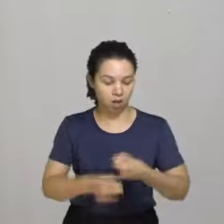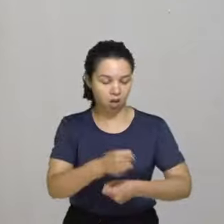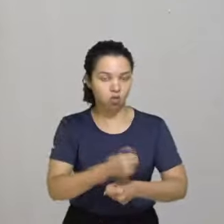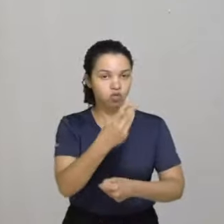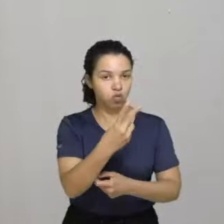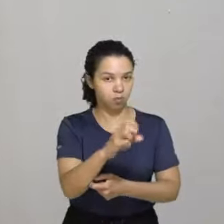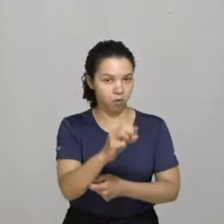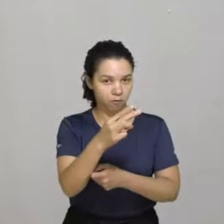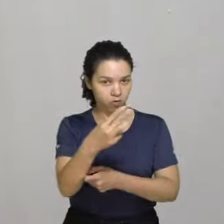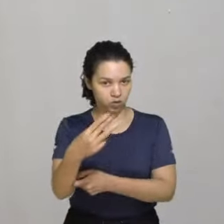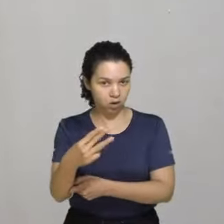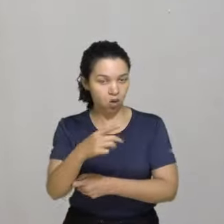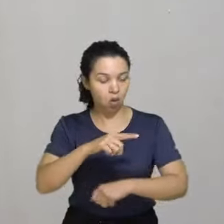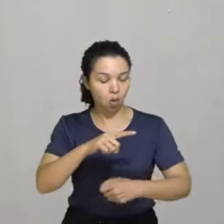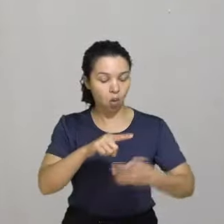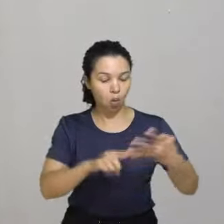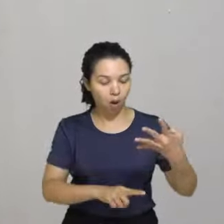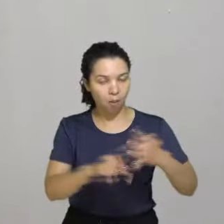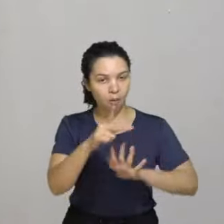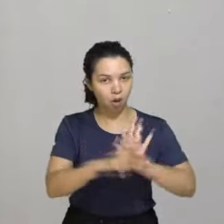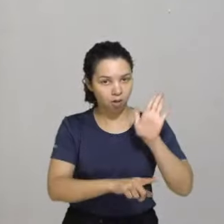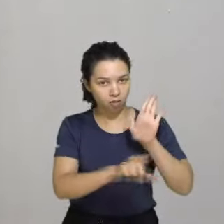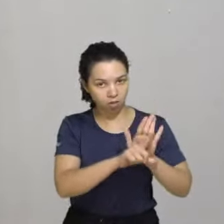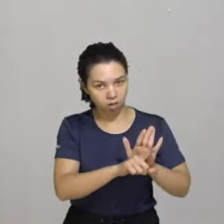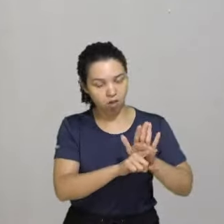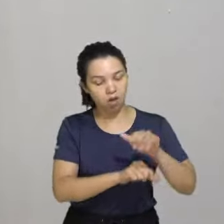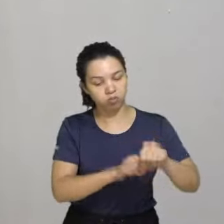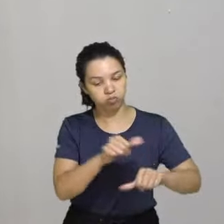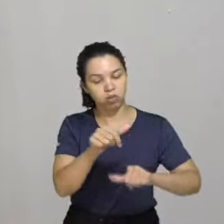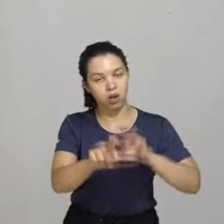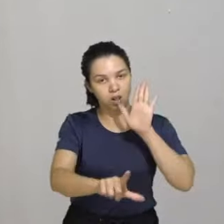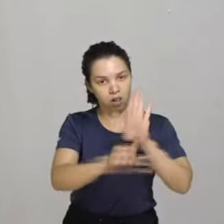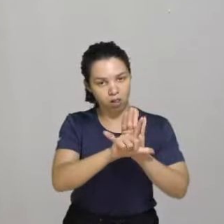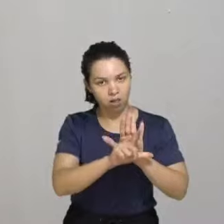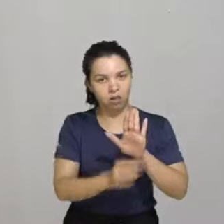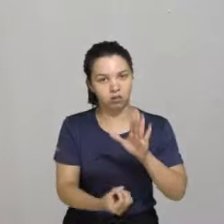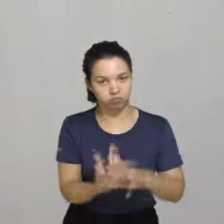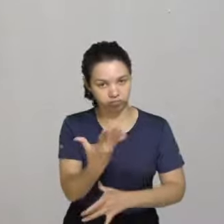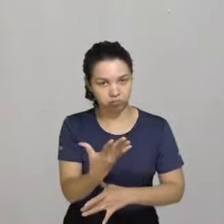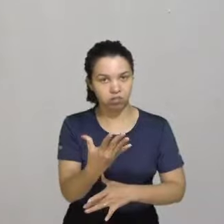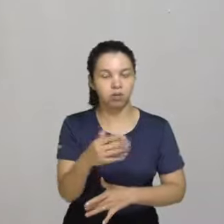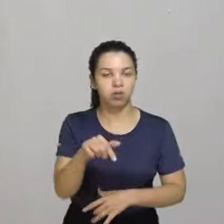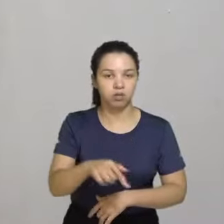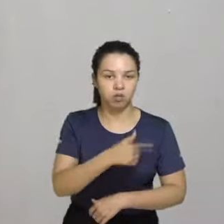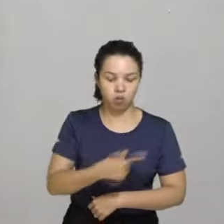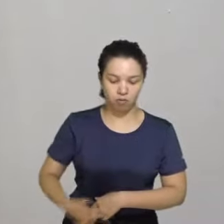4 projetos de lei transformados em lei após a sanção do governo do Estado.